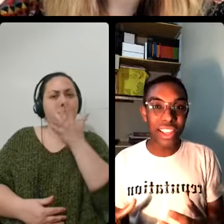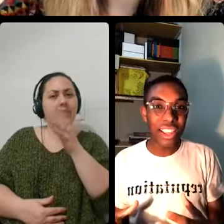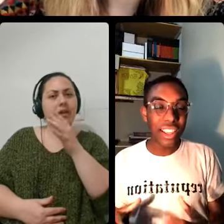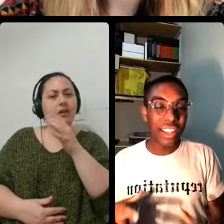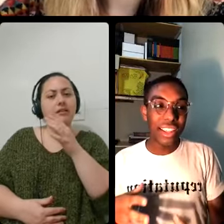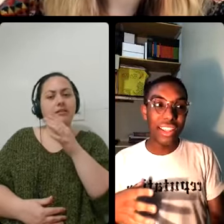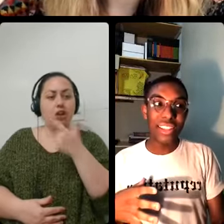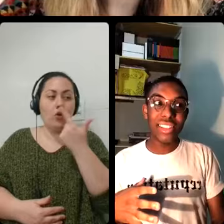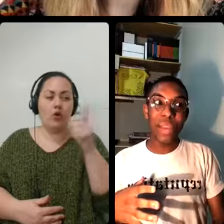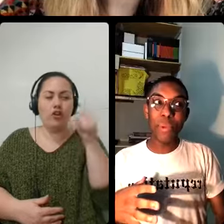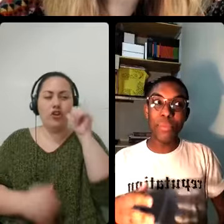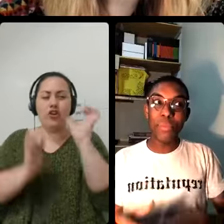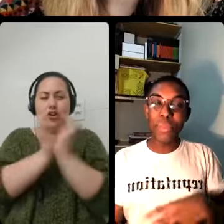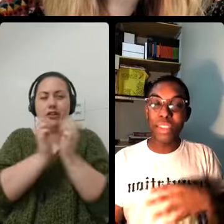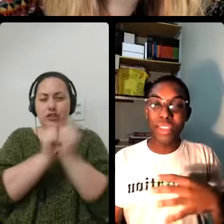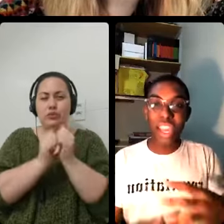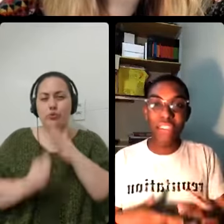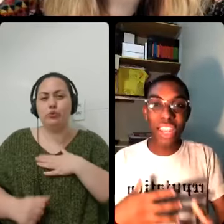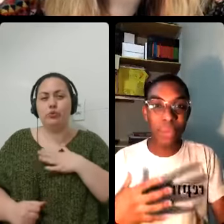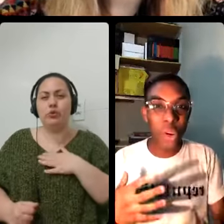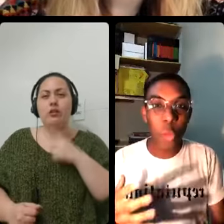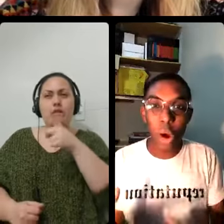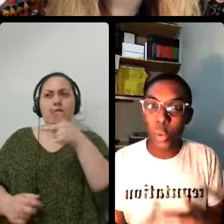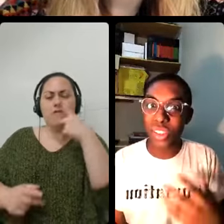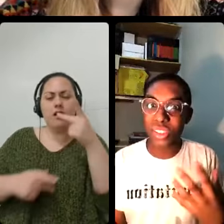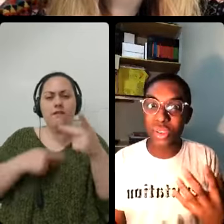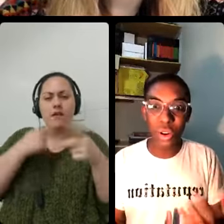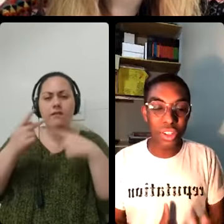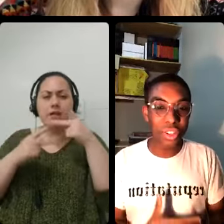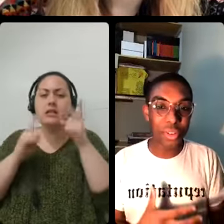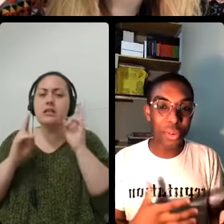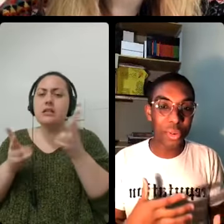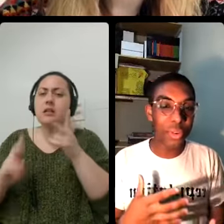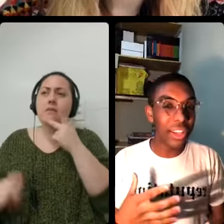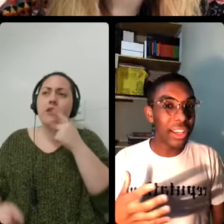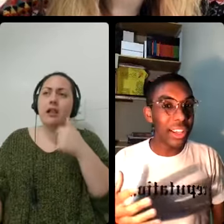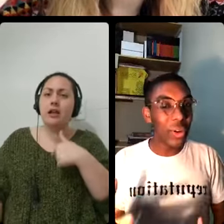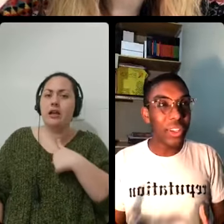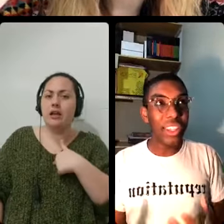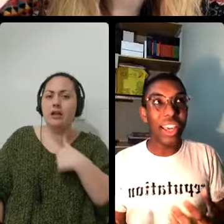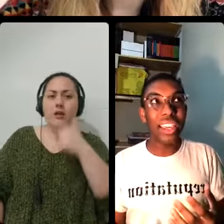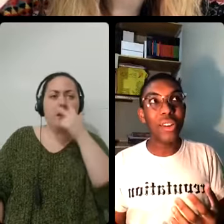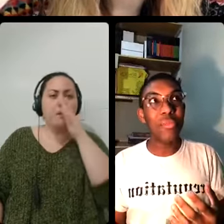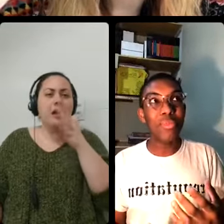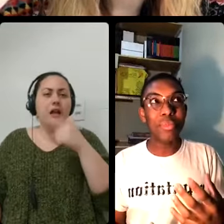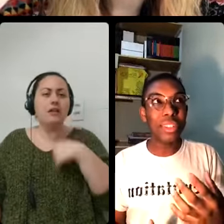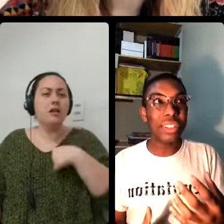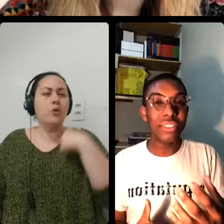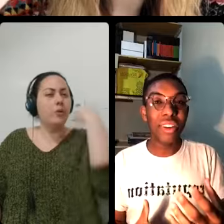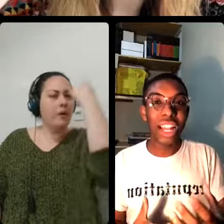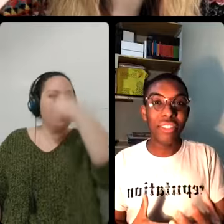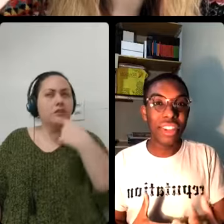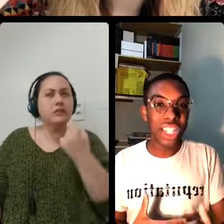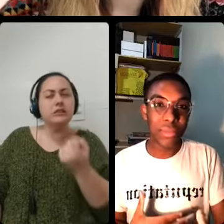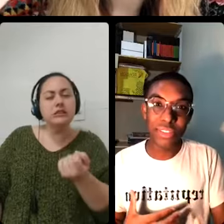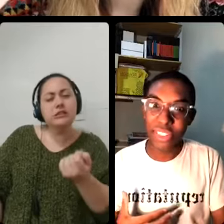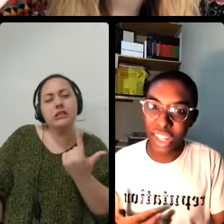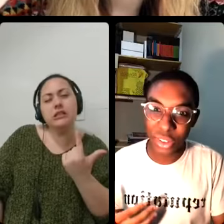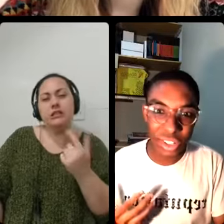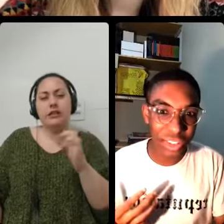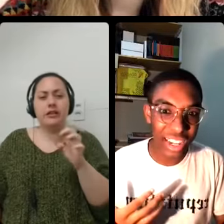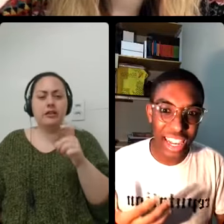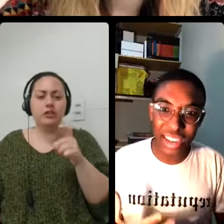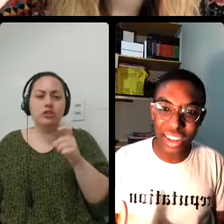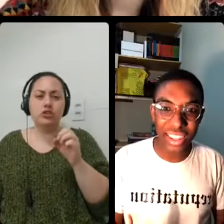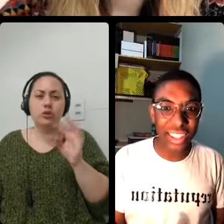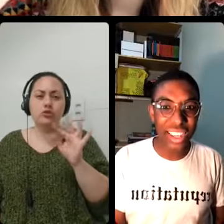assim e sempre se referia a mim como algo exótico. E aí falava que tinha uma filha